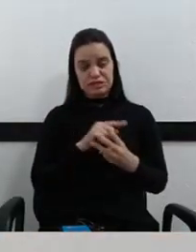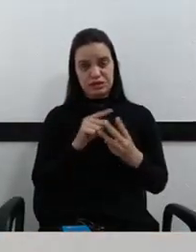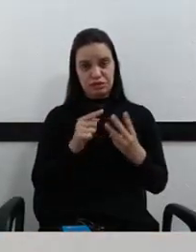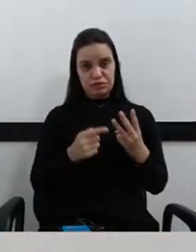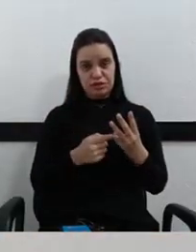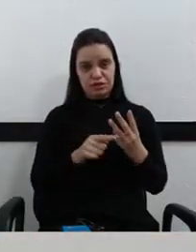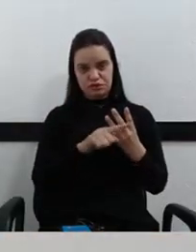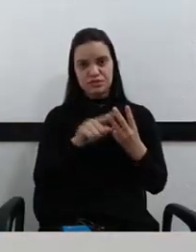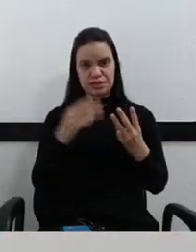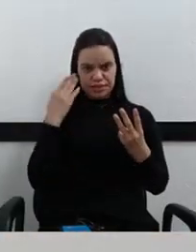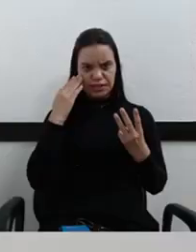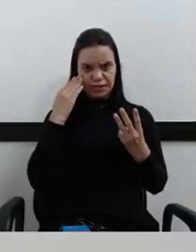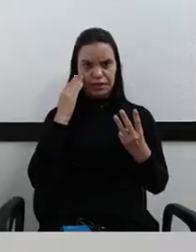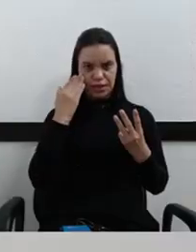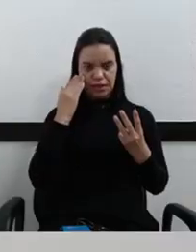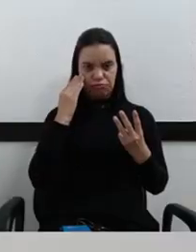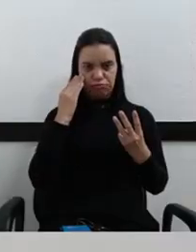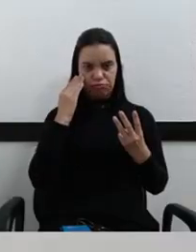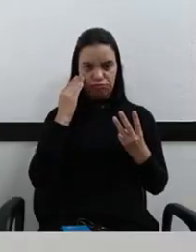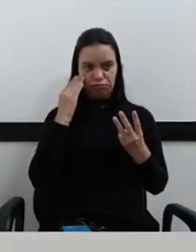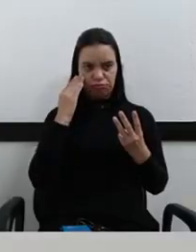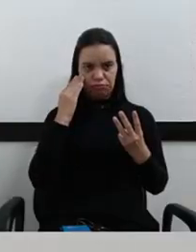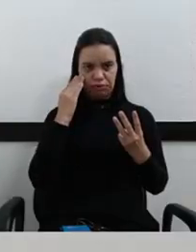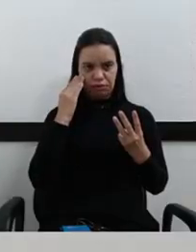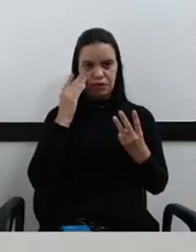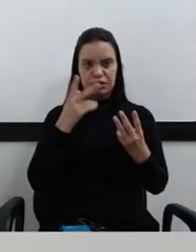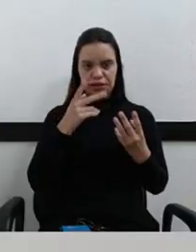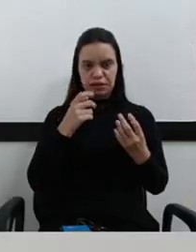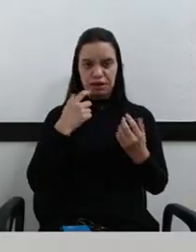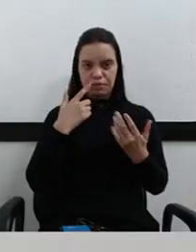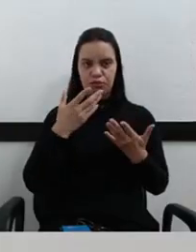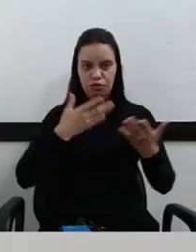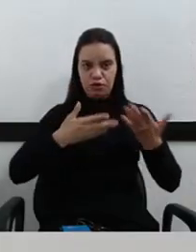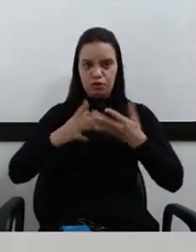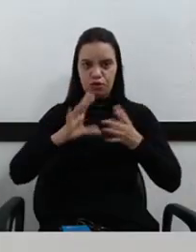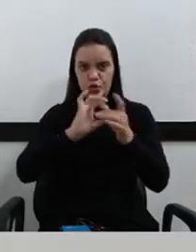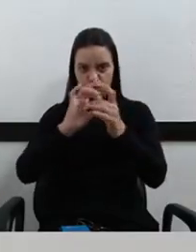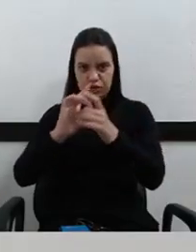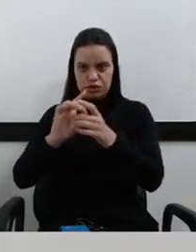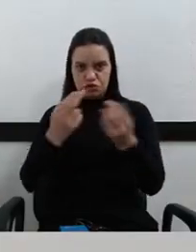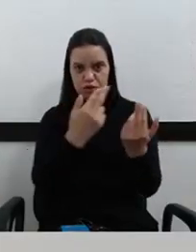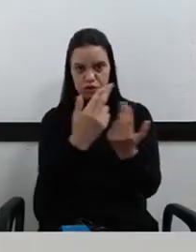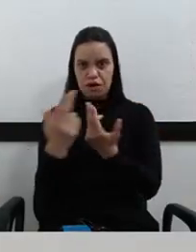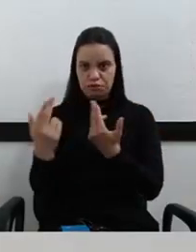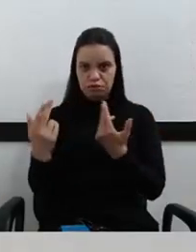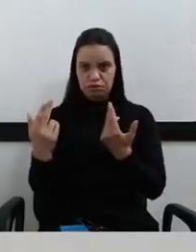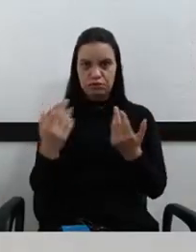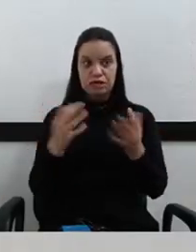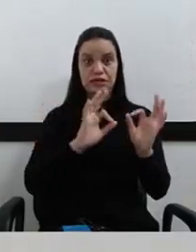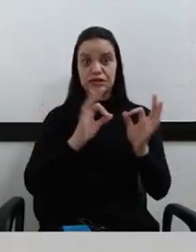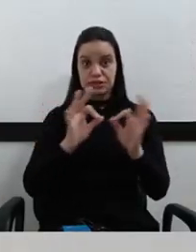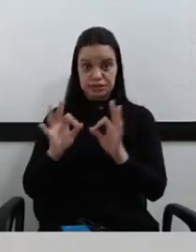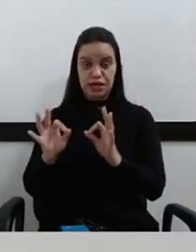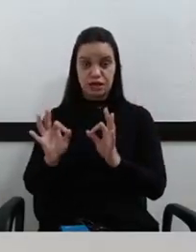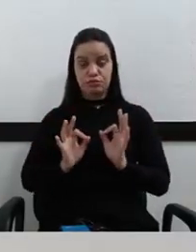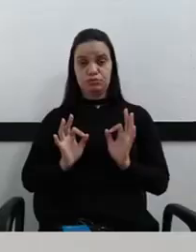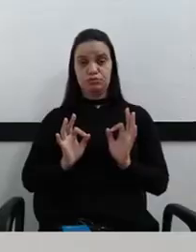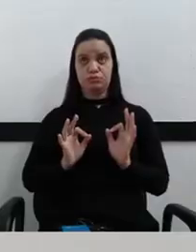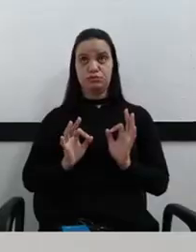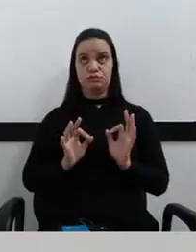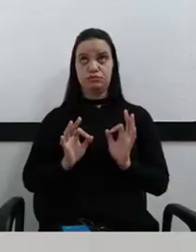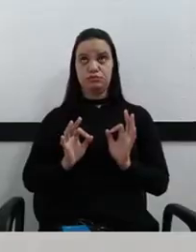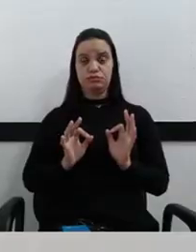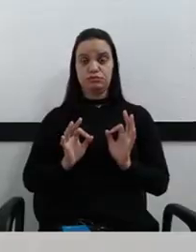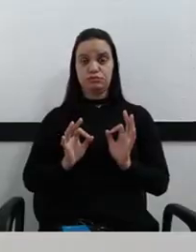todo mundo entendeu o que é isso mesmo? Nós estamos fazendo a mesma linguagem, a mesma língua, todo mundo está falando a mesma coisa? Ou algo que eu falei não foi dito, ou algo